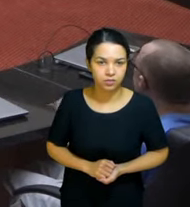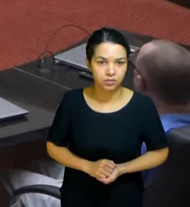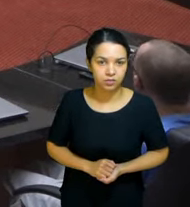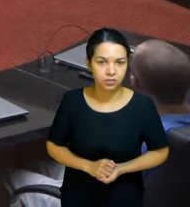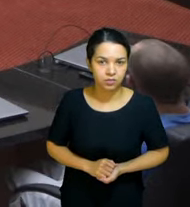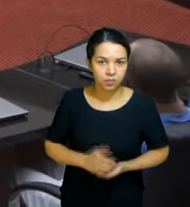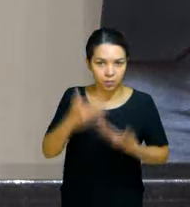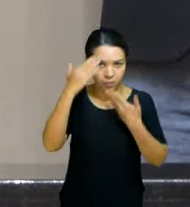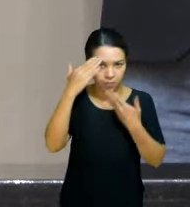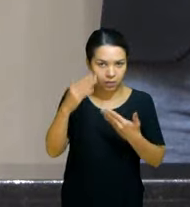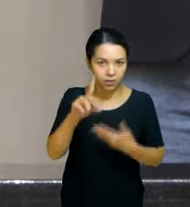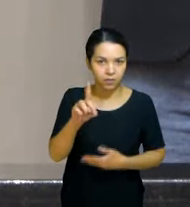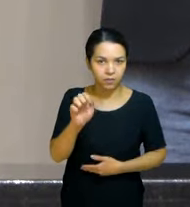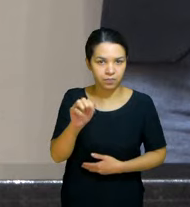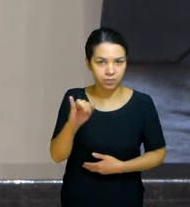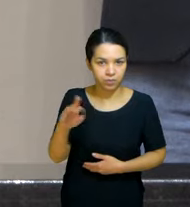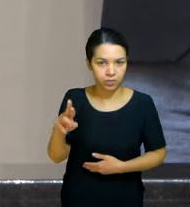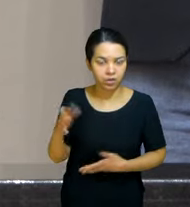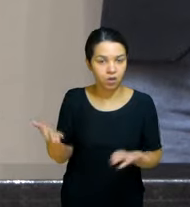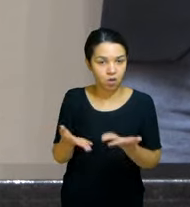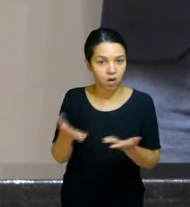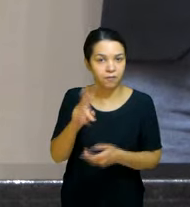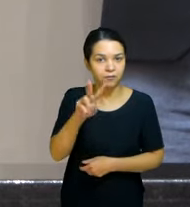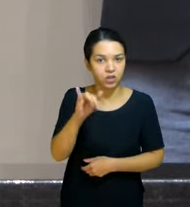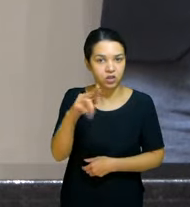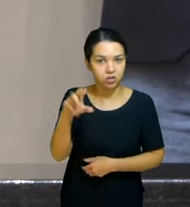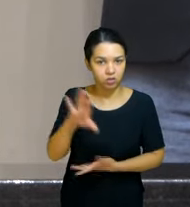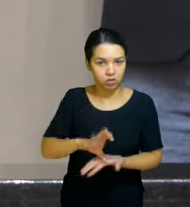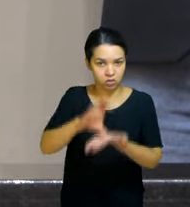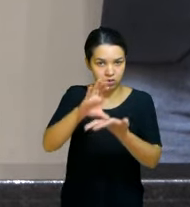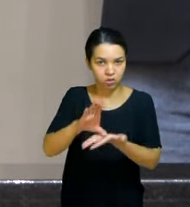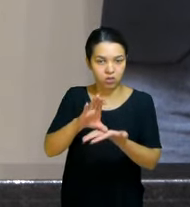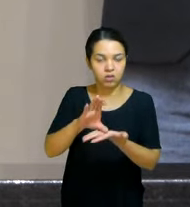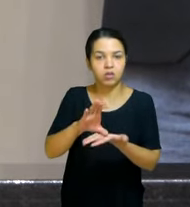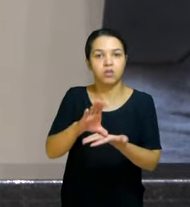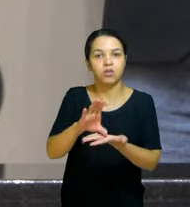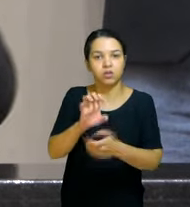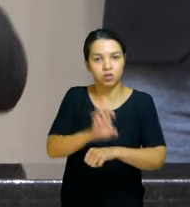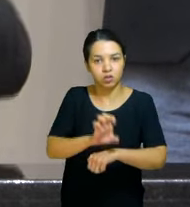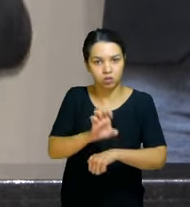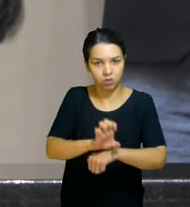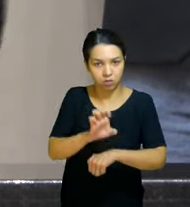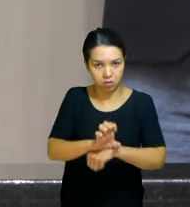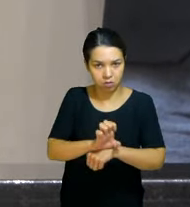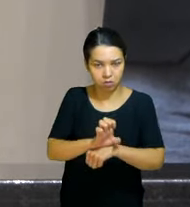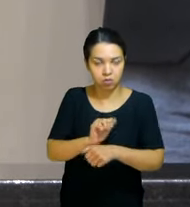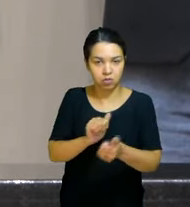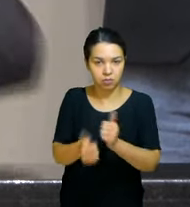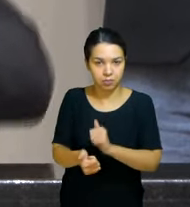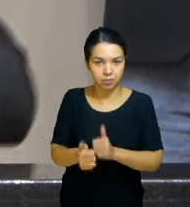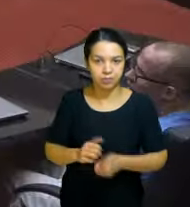Obrigado, Davi. Com a palavra, Vinícius Bion, conselheiro do Conselho Estadual de Esportes.